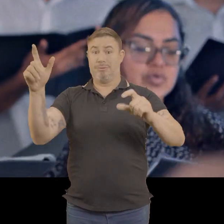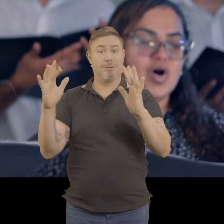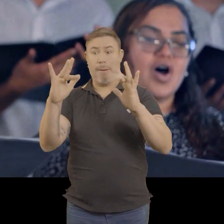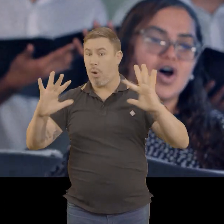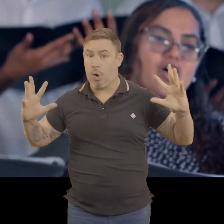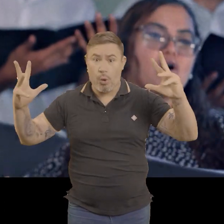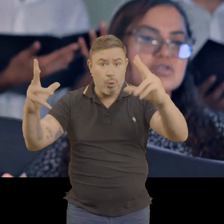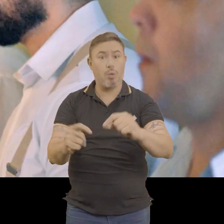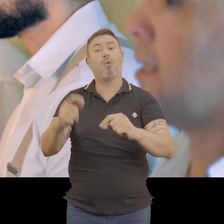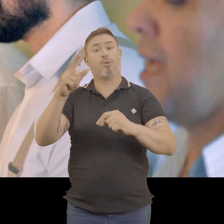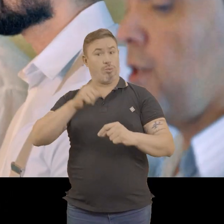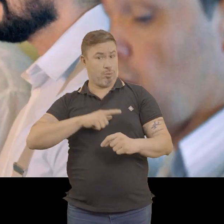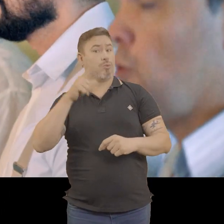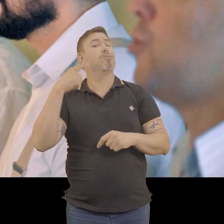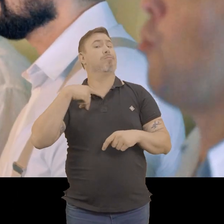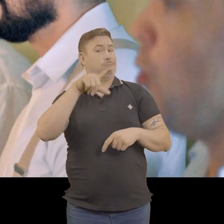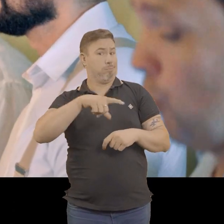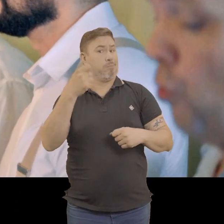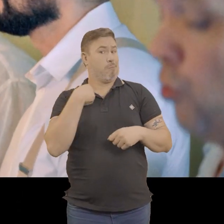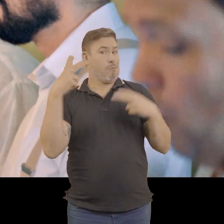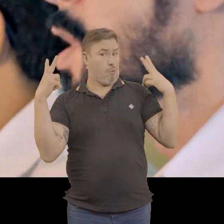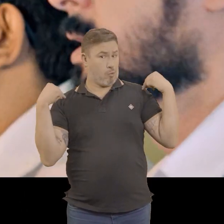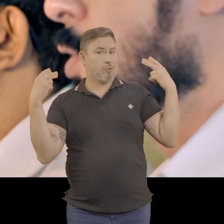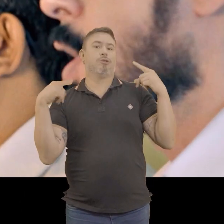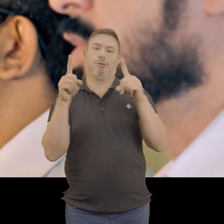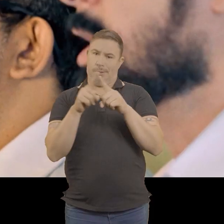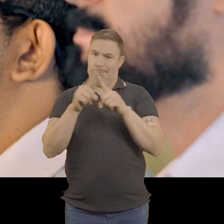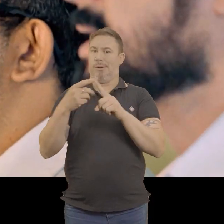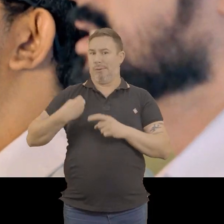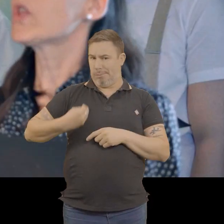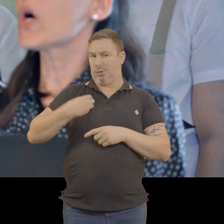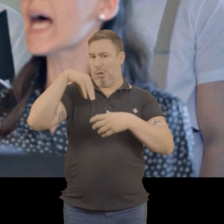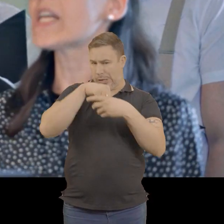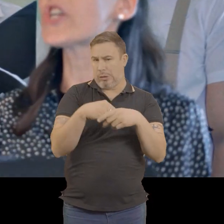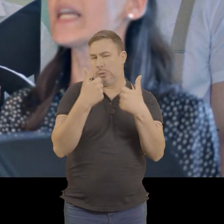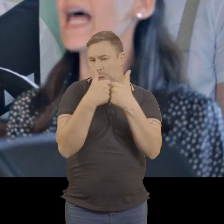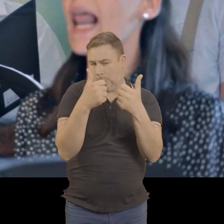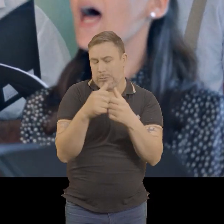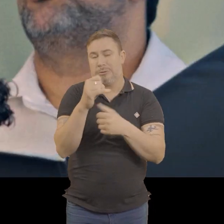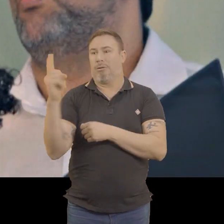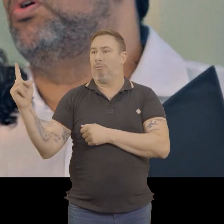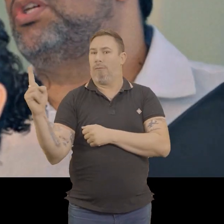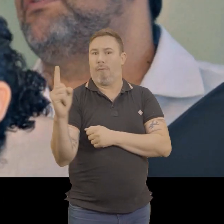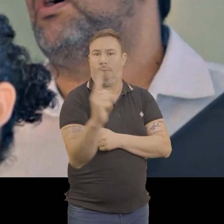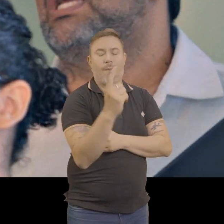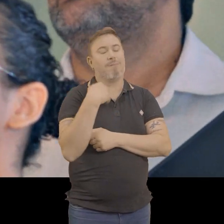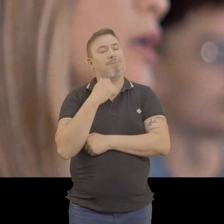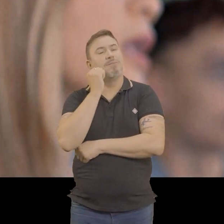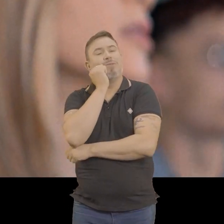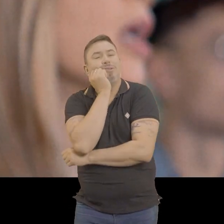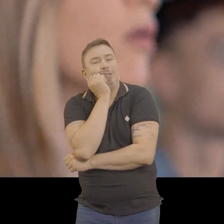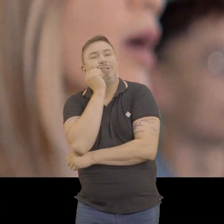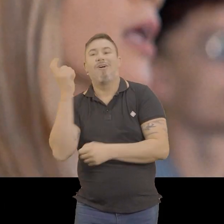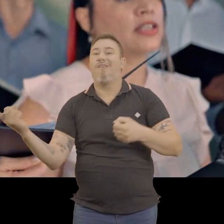é um horror. Os passageiros e o condutor. Se o bonde passa, estão na janela. Se o bonde volta,